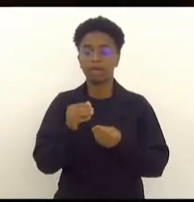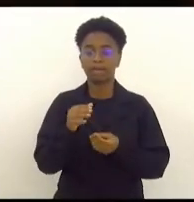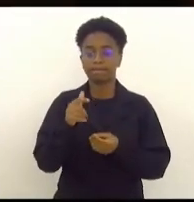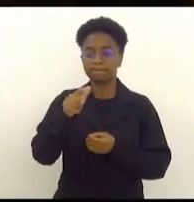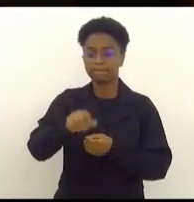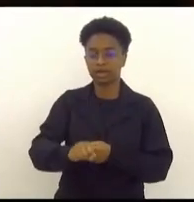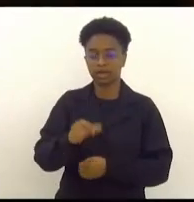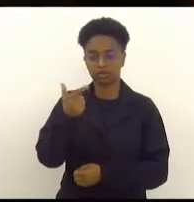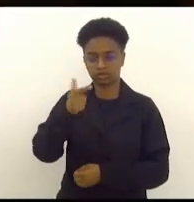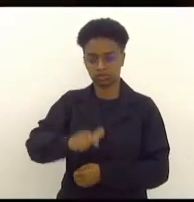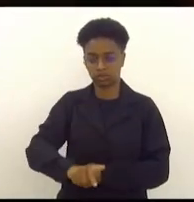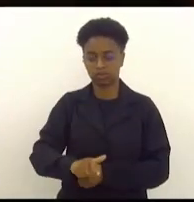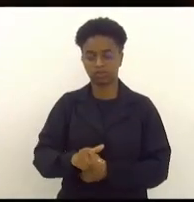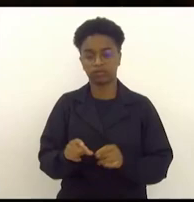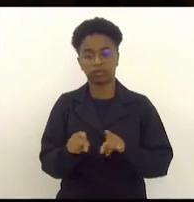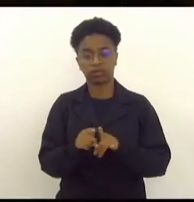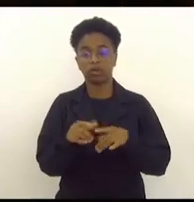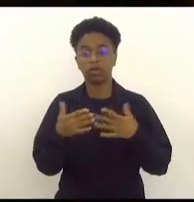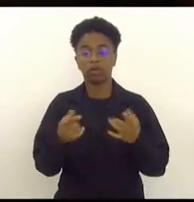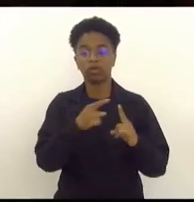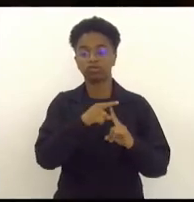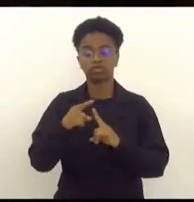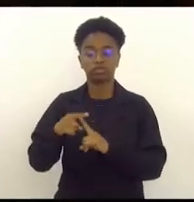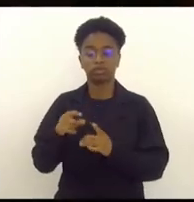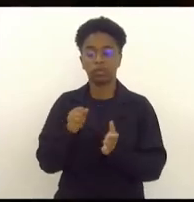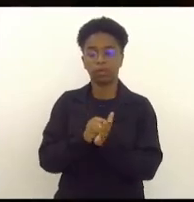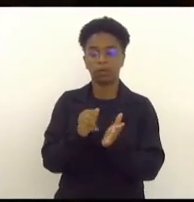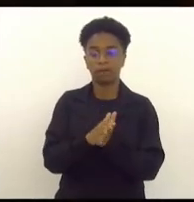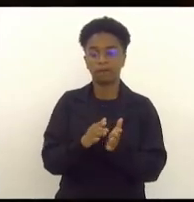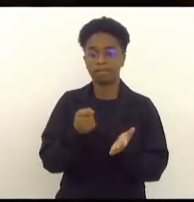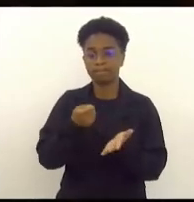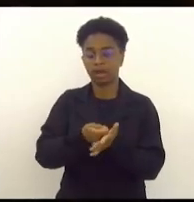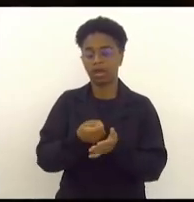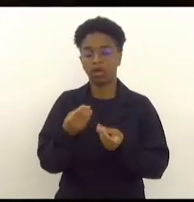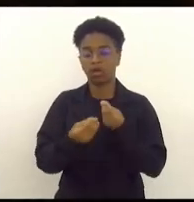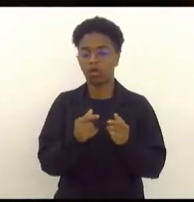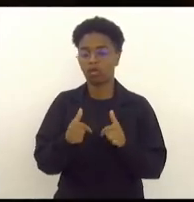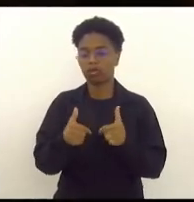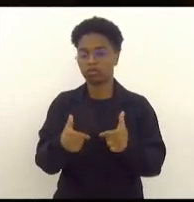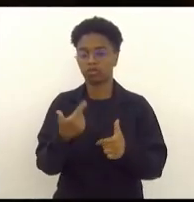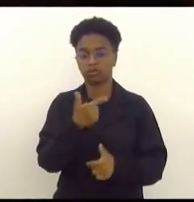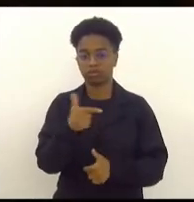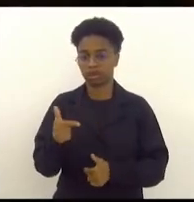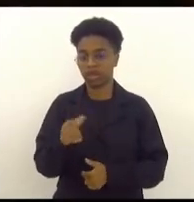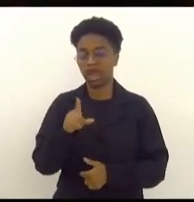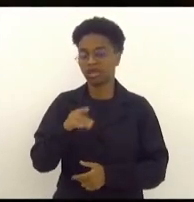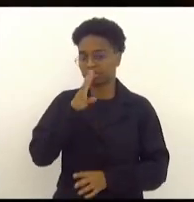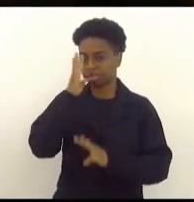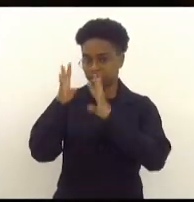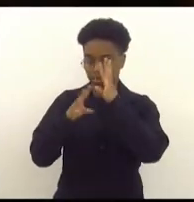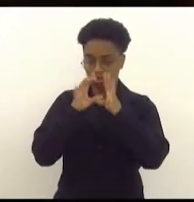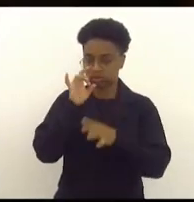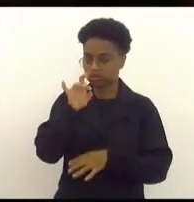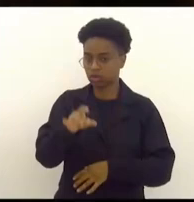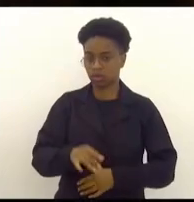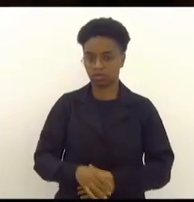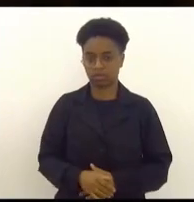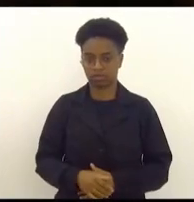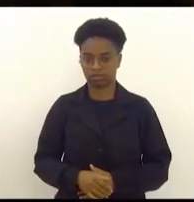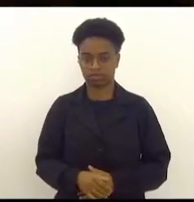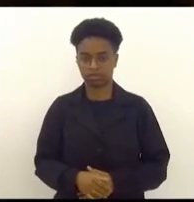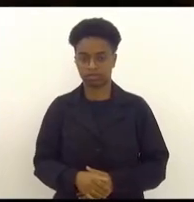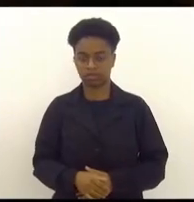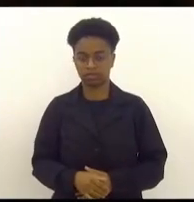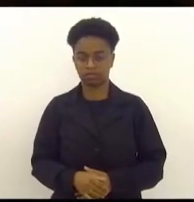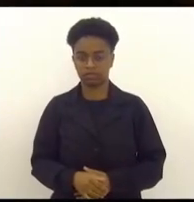aquela mercadoria que tipo de multa tem que pagar como proceder é arbitrariedade em cima de arbitrariedade